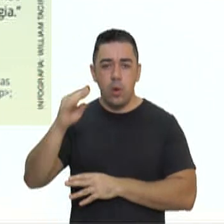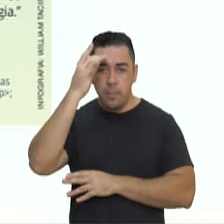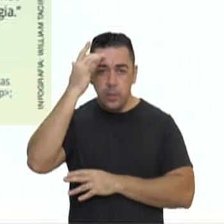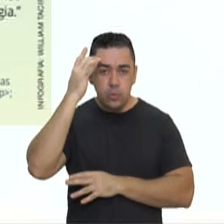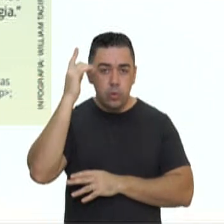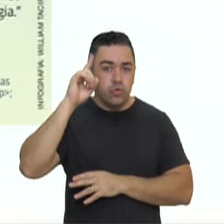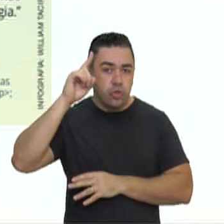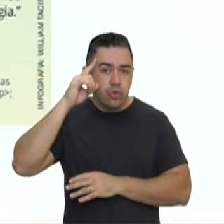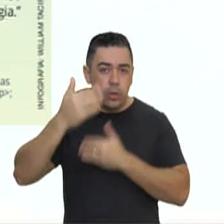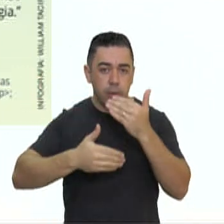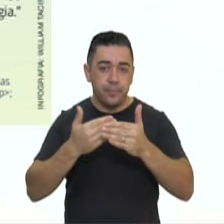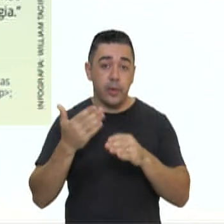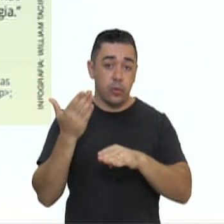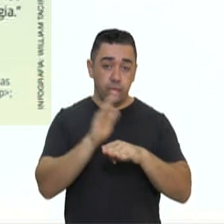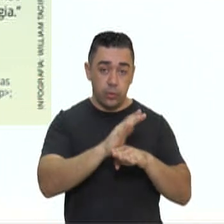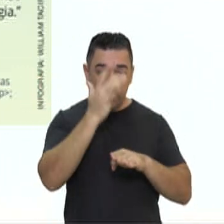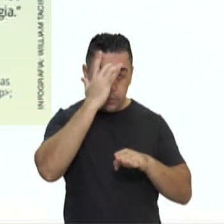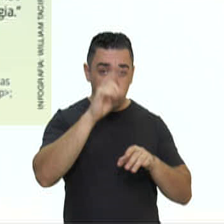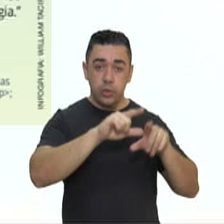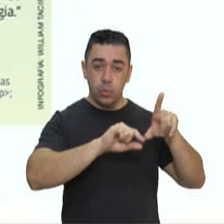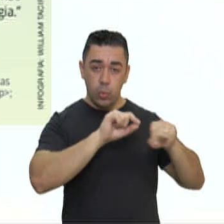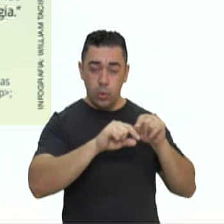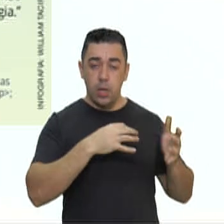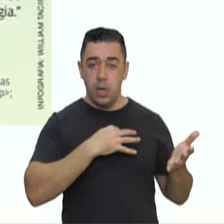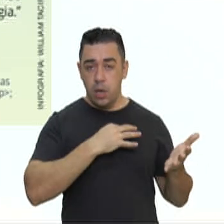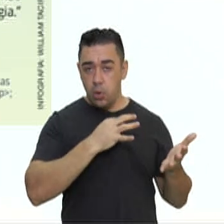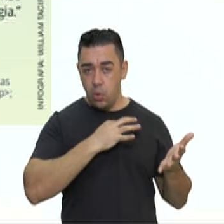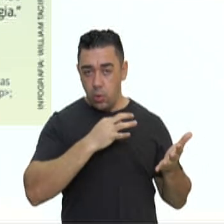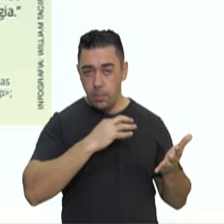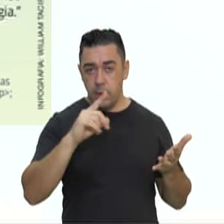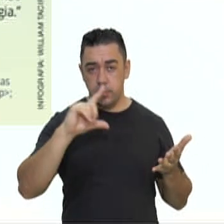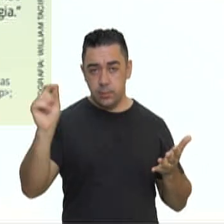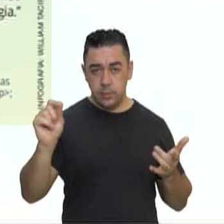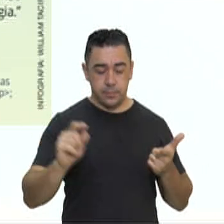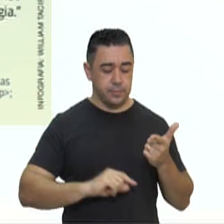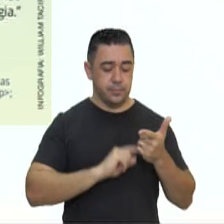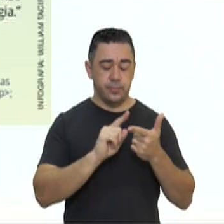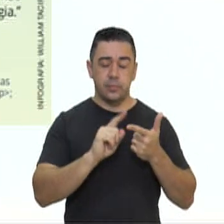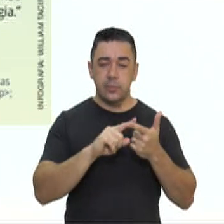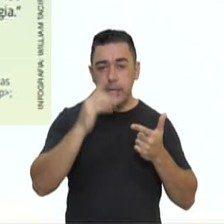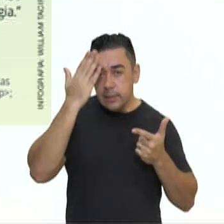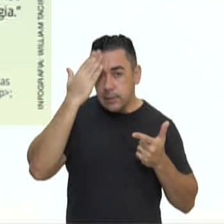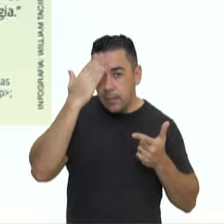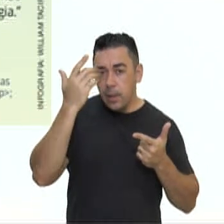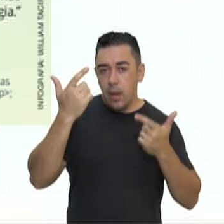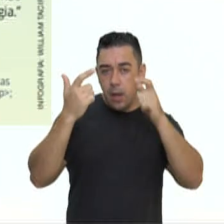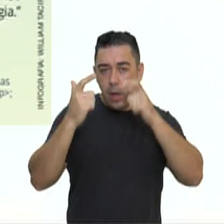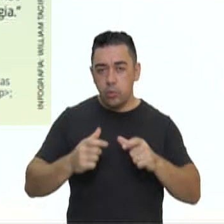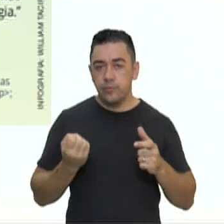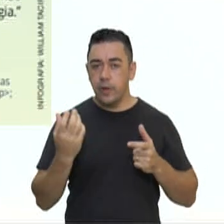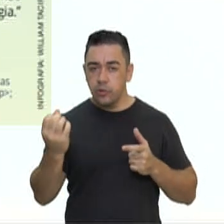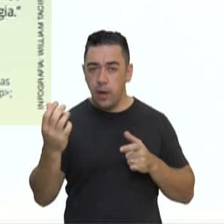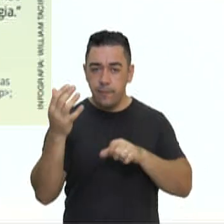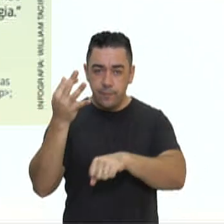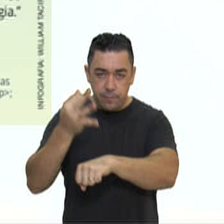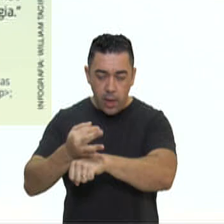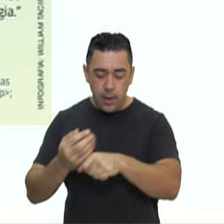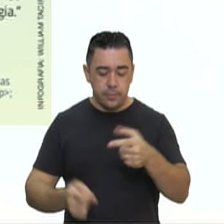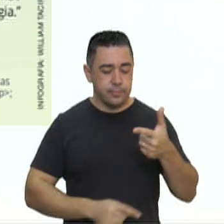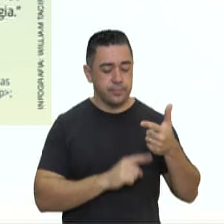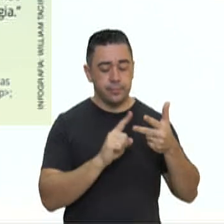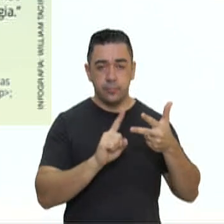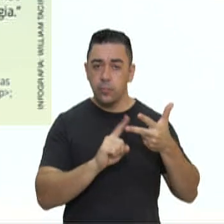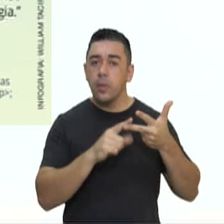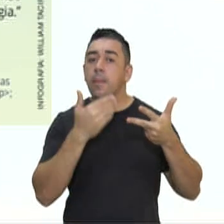Por exemplo, ajuda as pessoas a escolher a roupa que vão vestir, a decidir onde vão passar as férias, o melhor horário